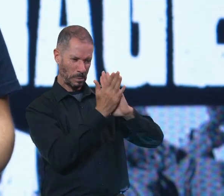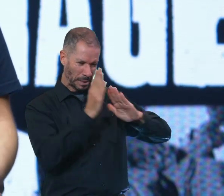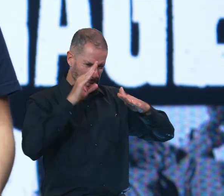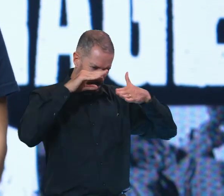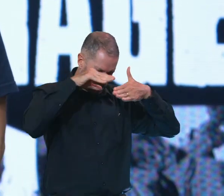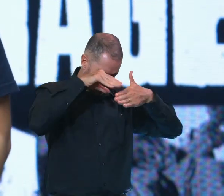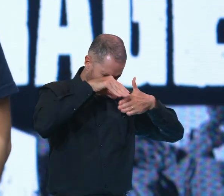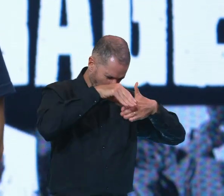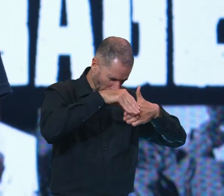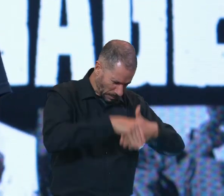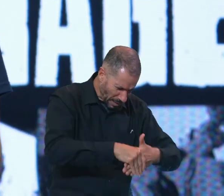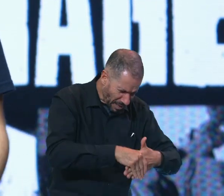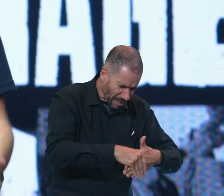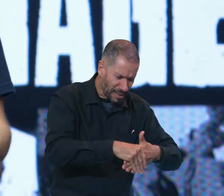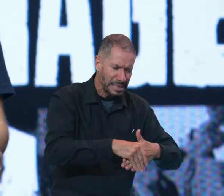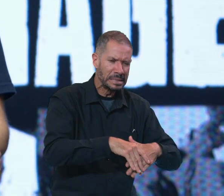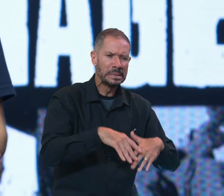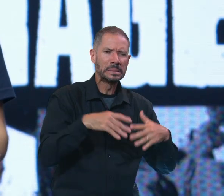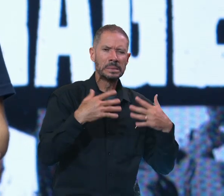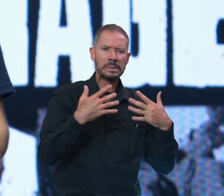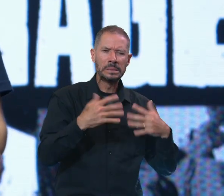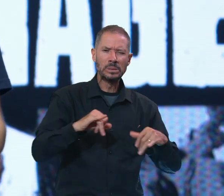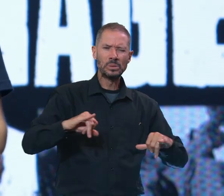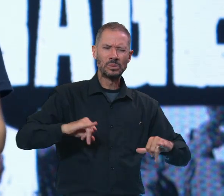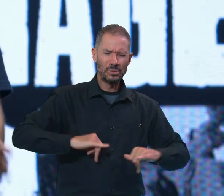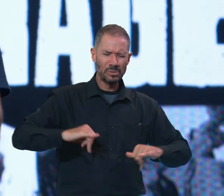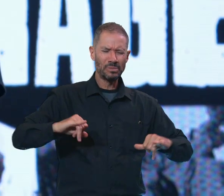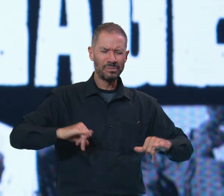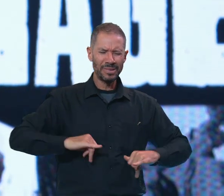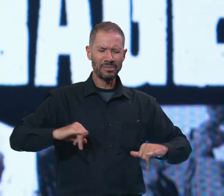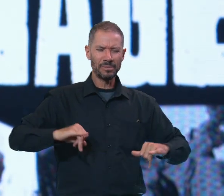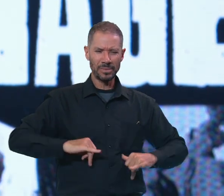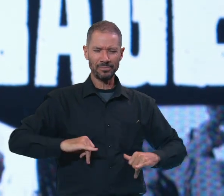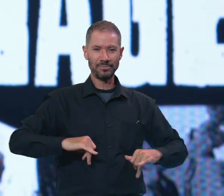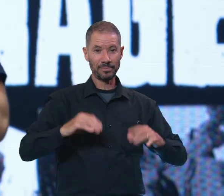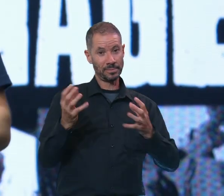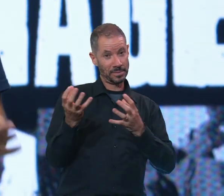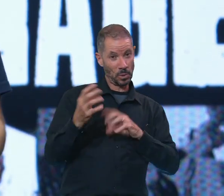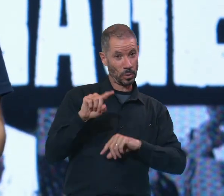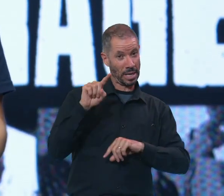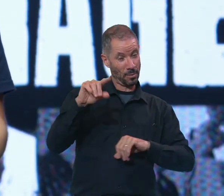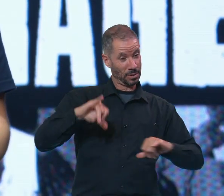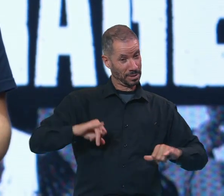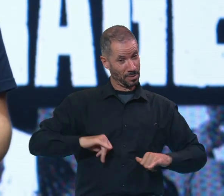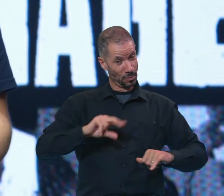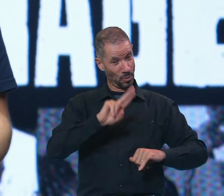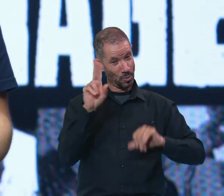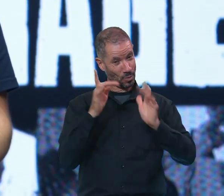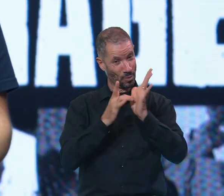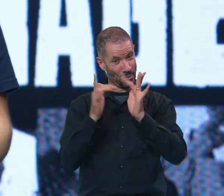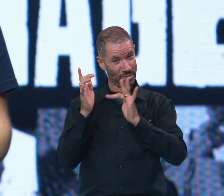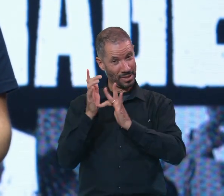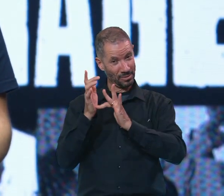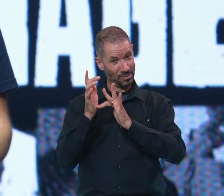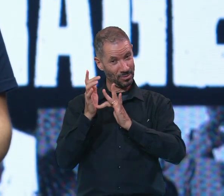pó, humilhado, depois de sofrer muito, não que eu queira que você sofra, em nome de Jesus.